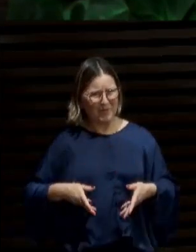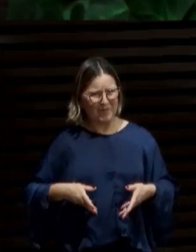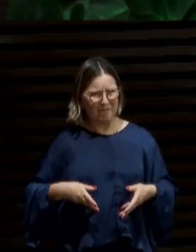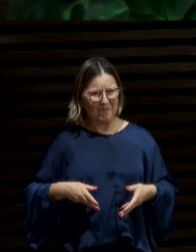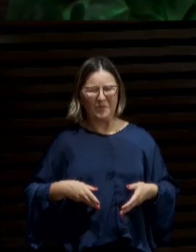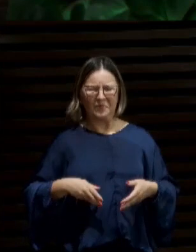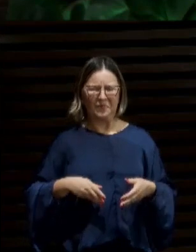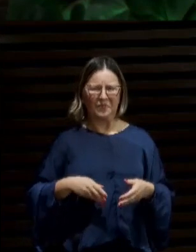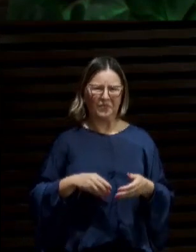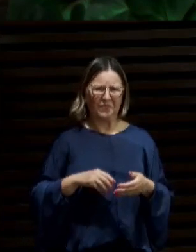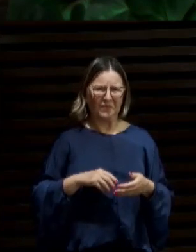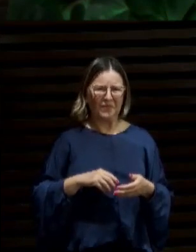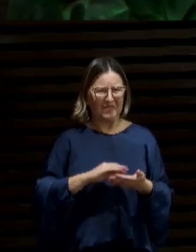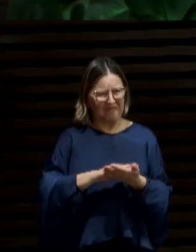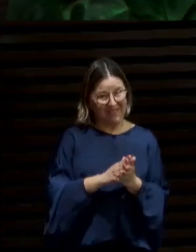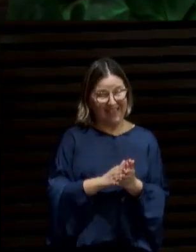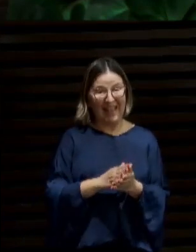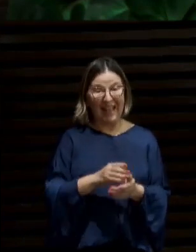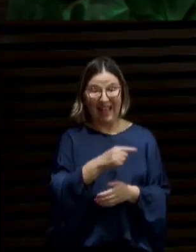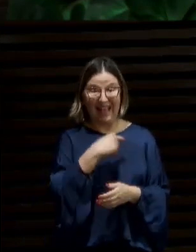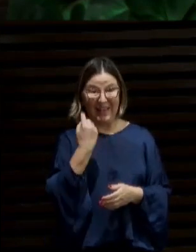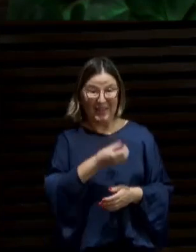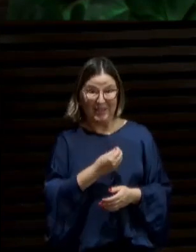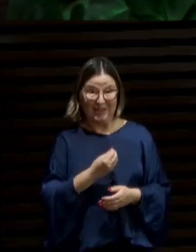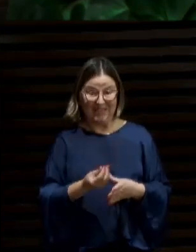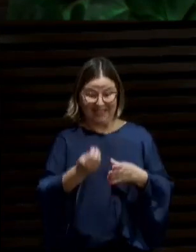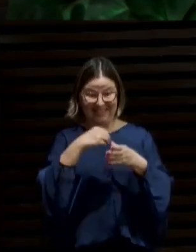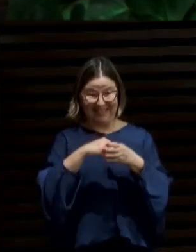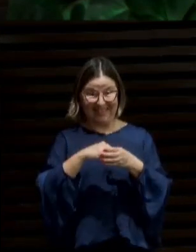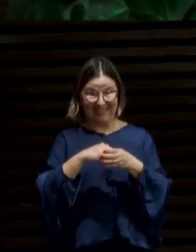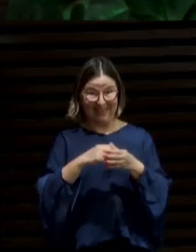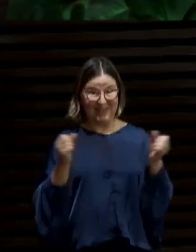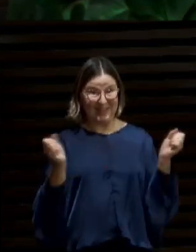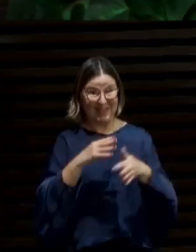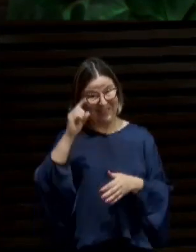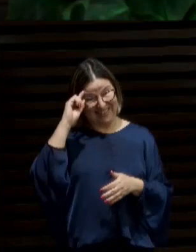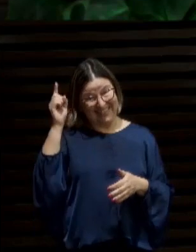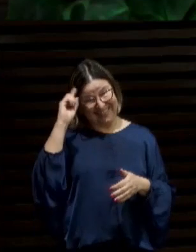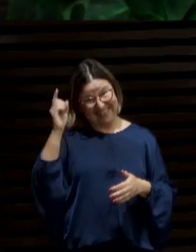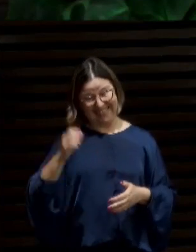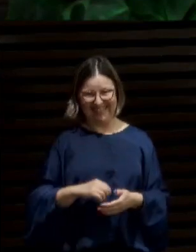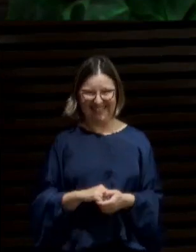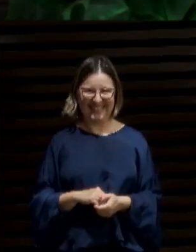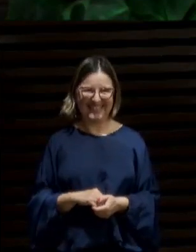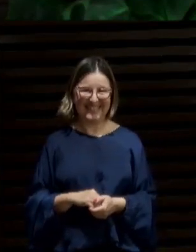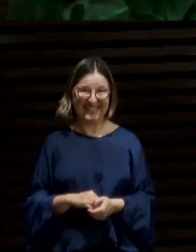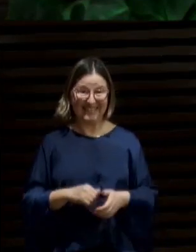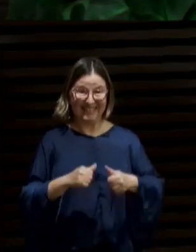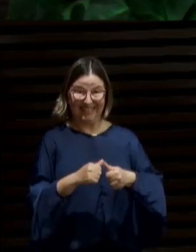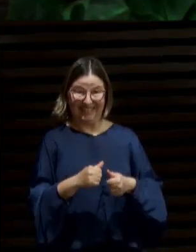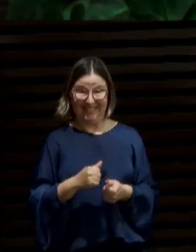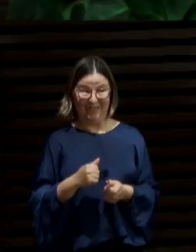o nosso homem interior se renova dia a dia. Uau! Isso é